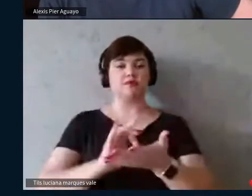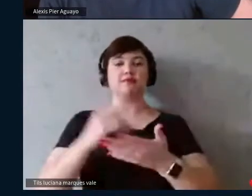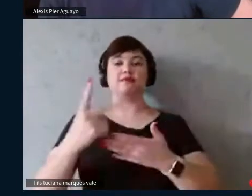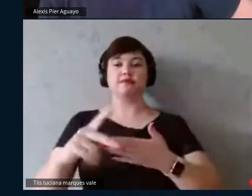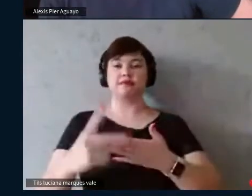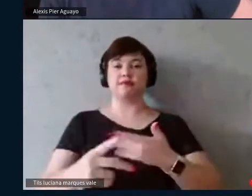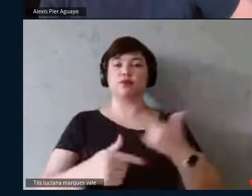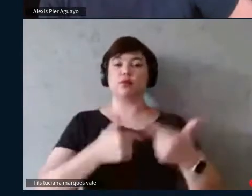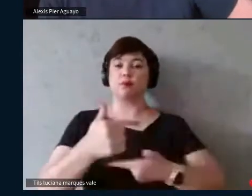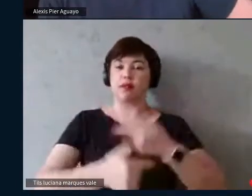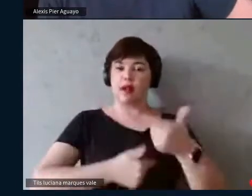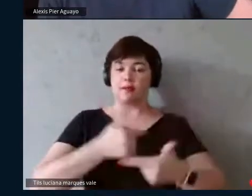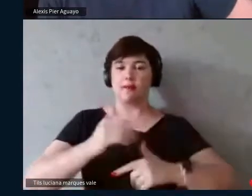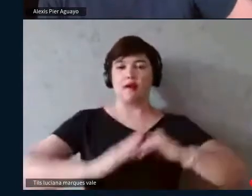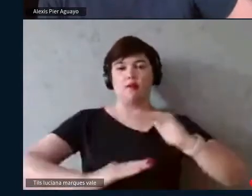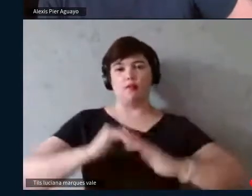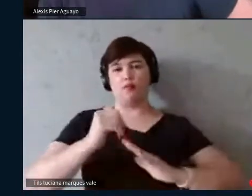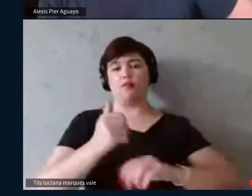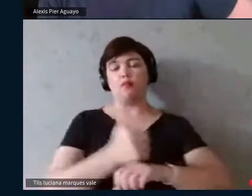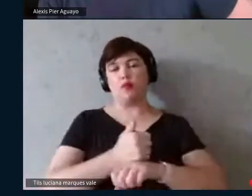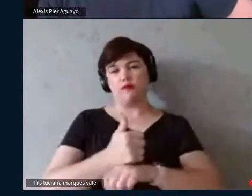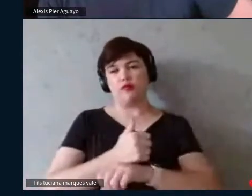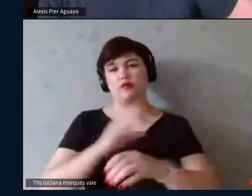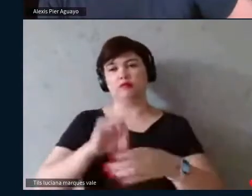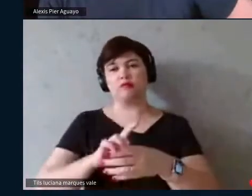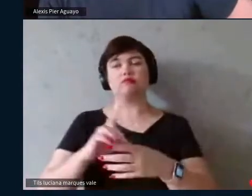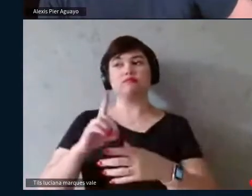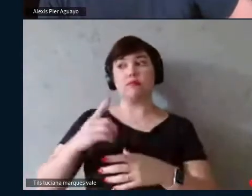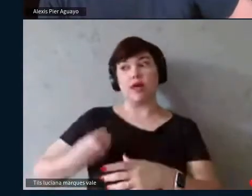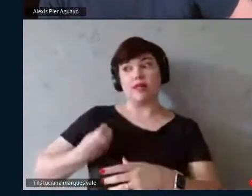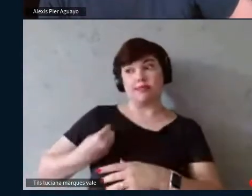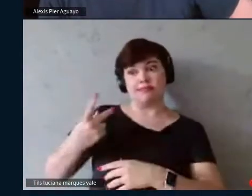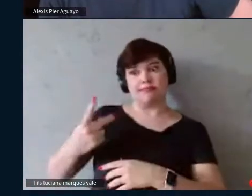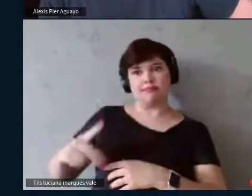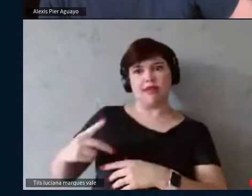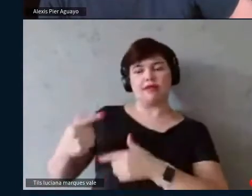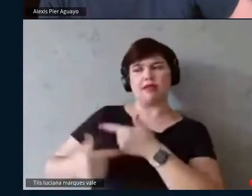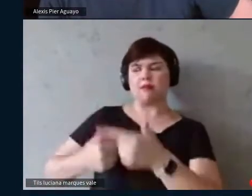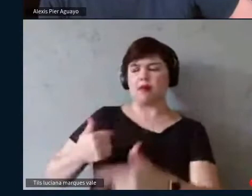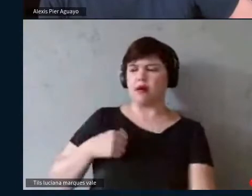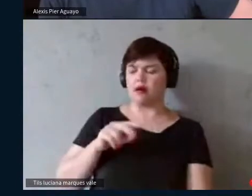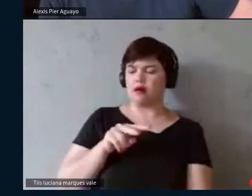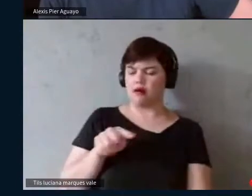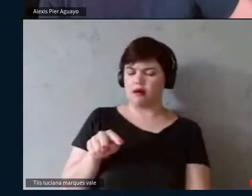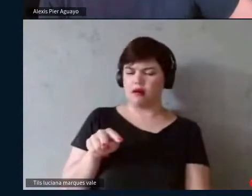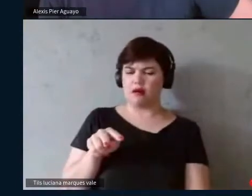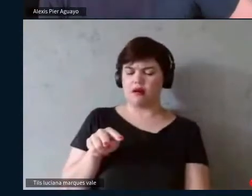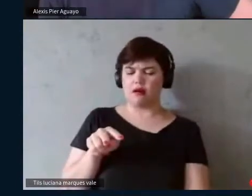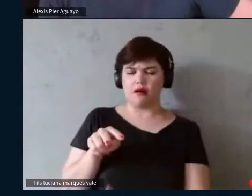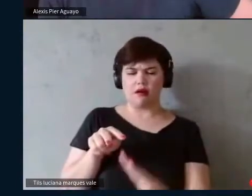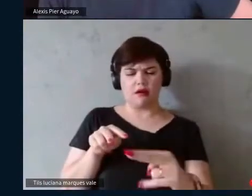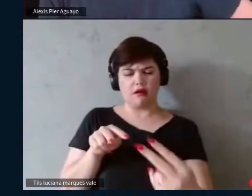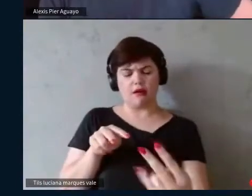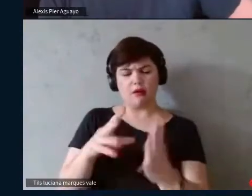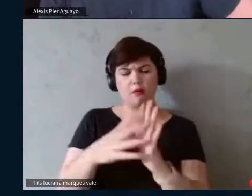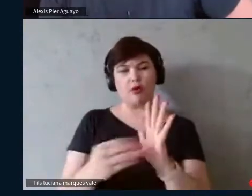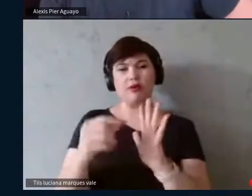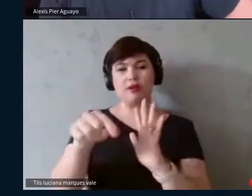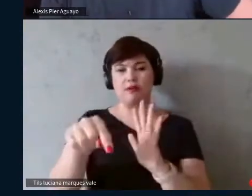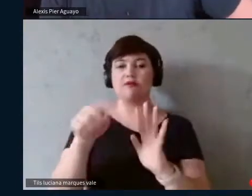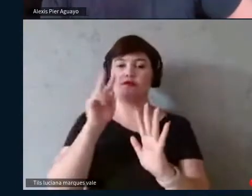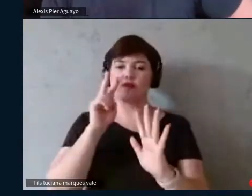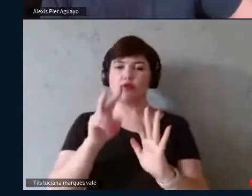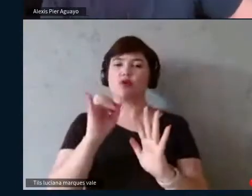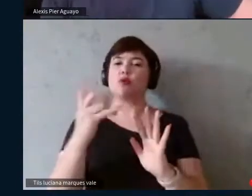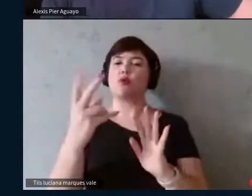da atividade profissional concreta do dia a dia dele, ele se reconheceu nesse modelo. Então, bem como você